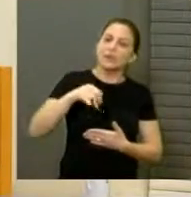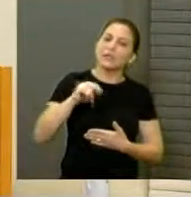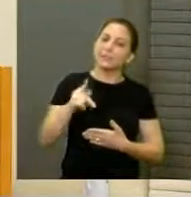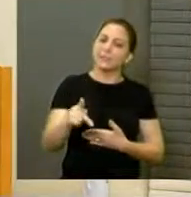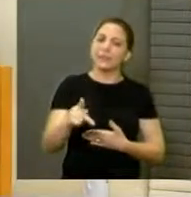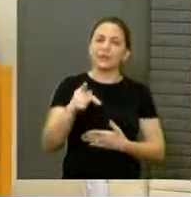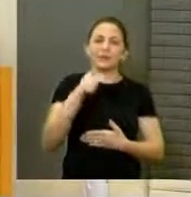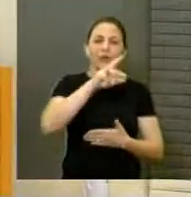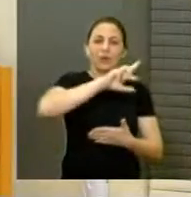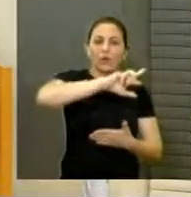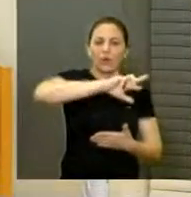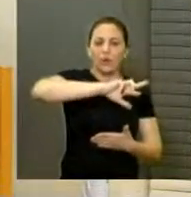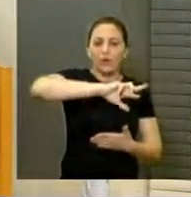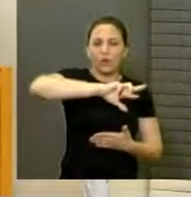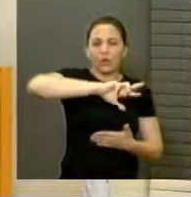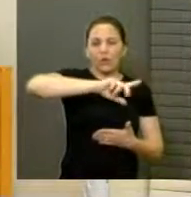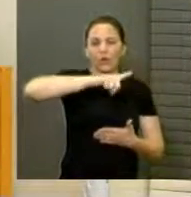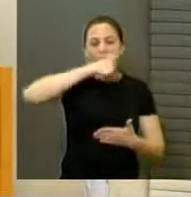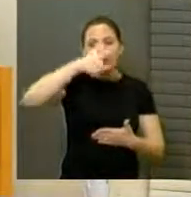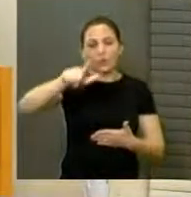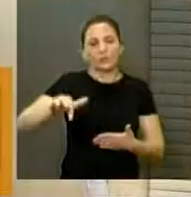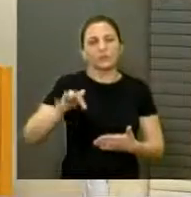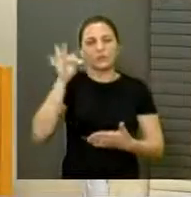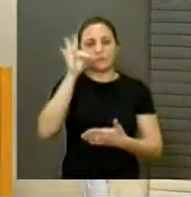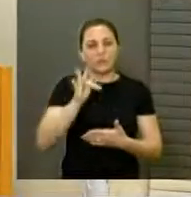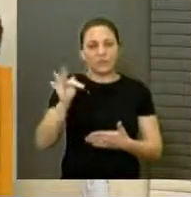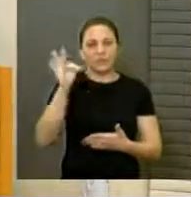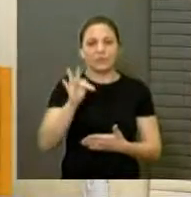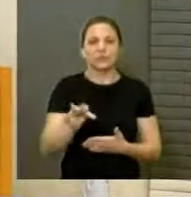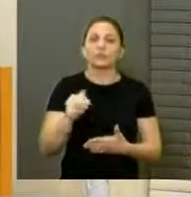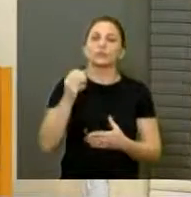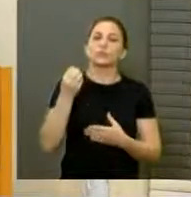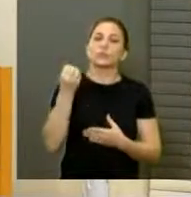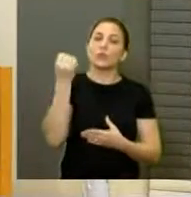muito mais. Quanto obrigado. Que Araraquara deixou de ganhar